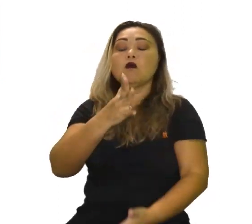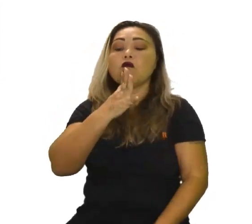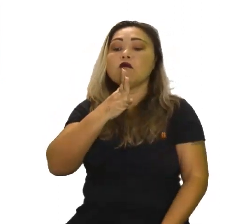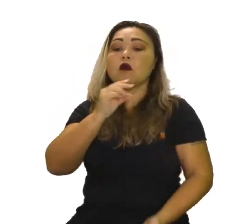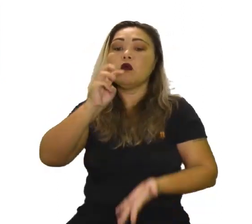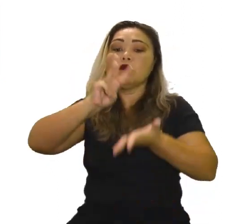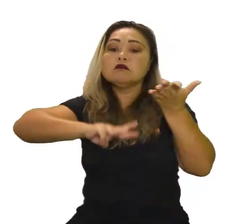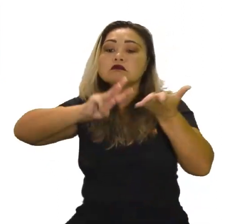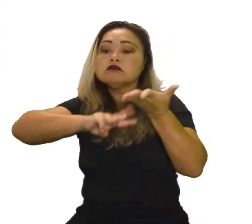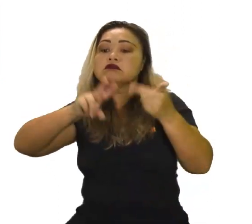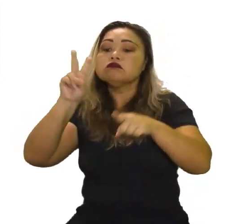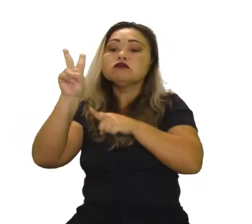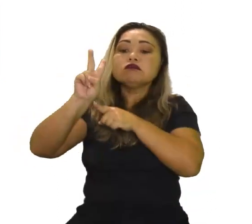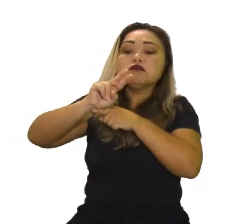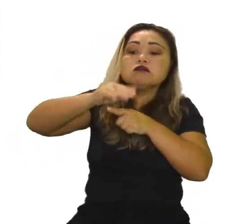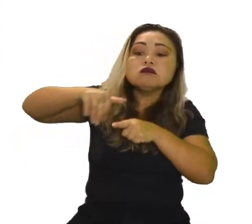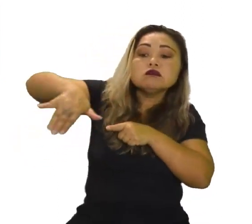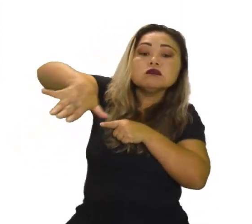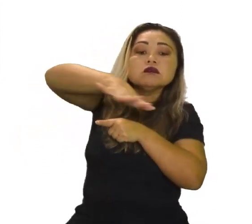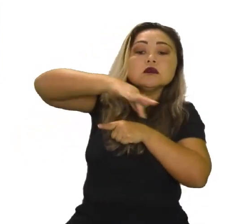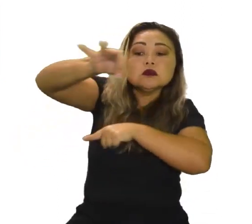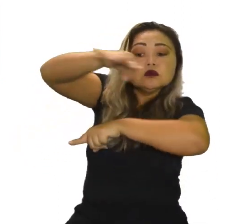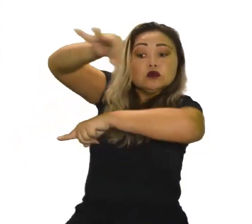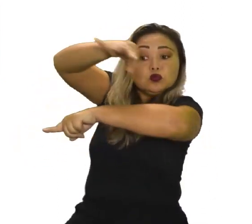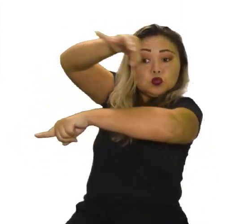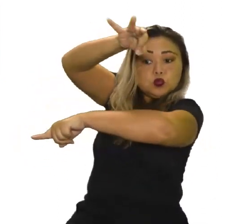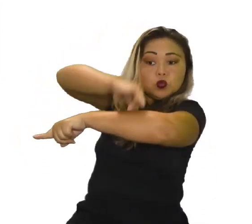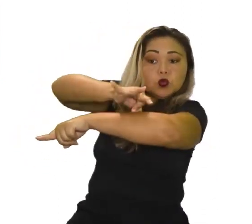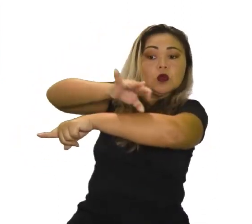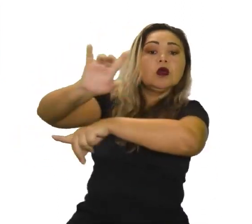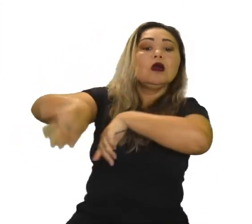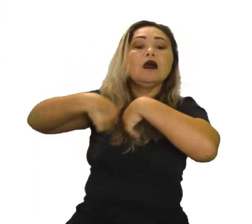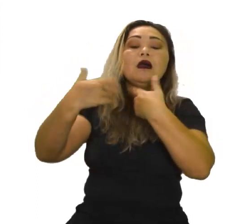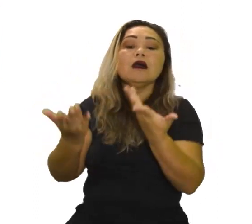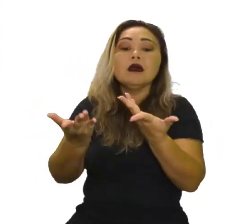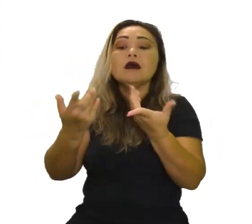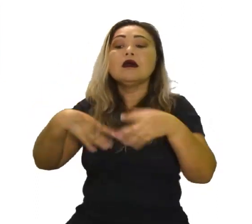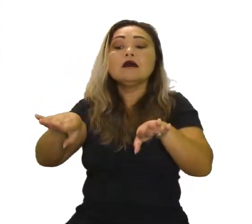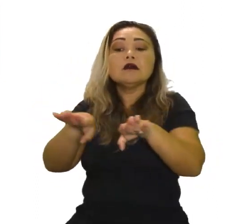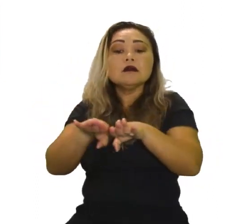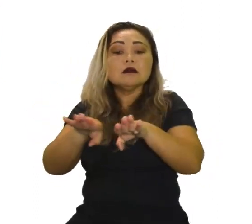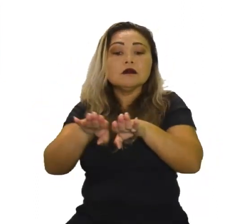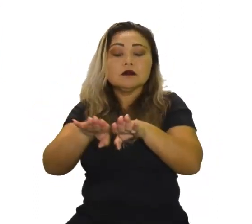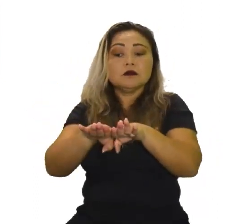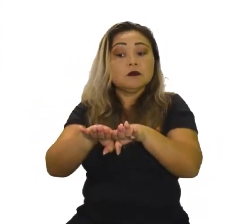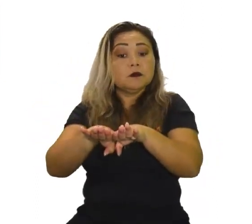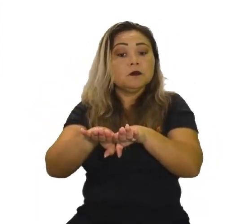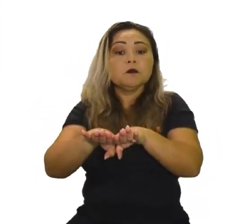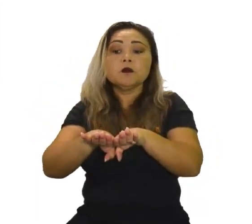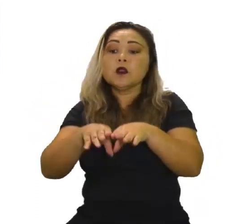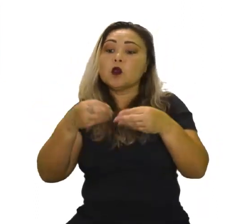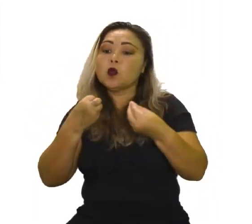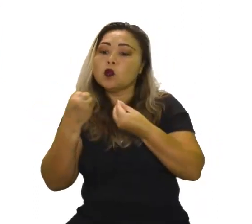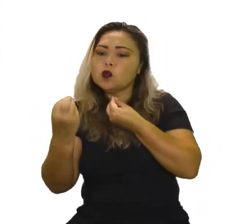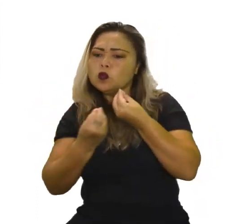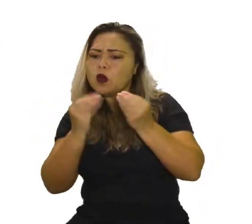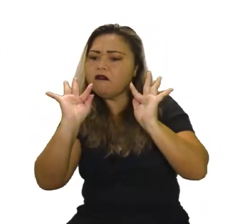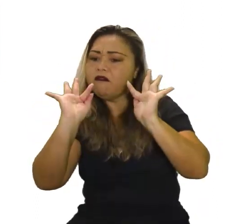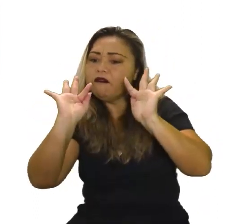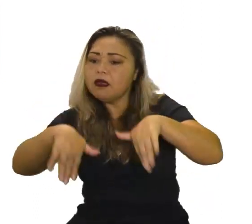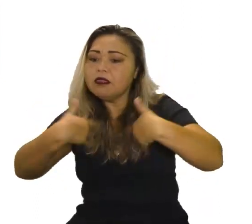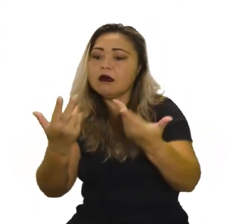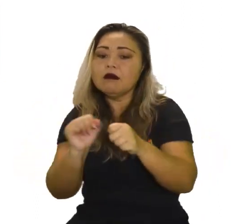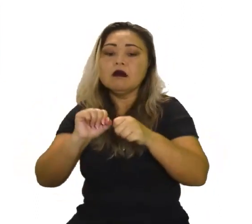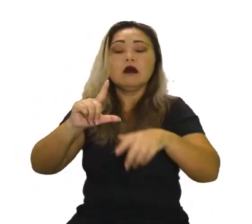o método de criação das abelhinhas. E também, galera, quando estivermos